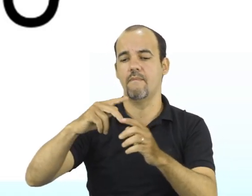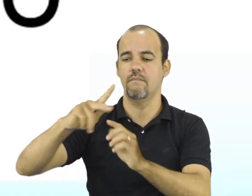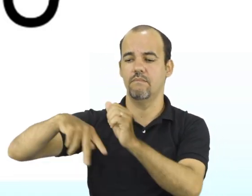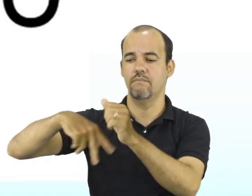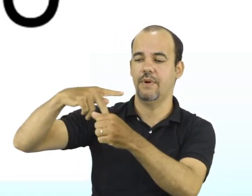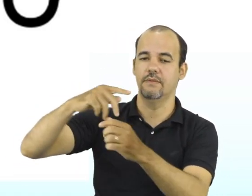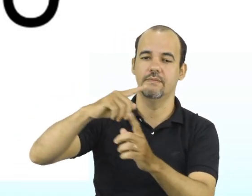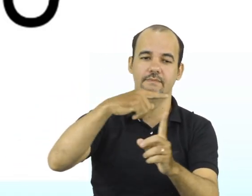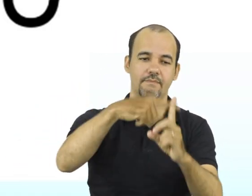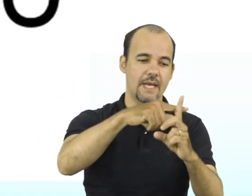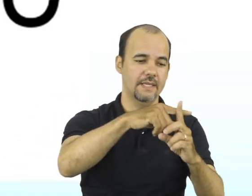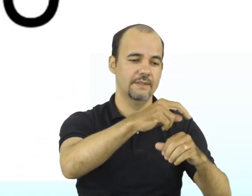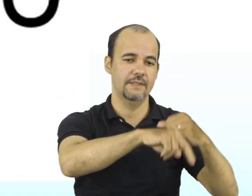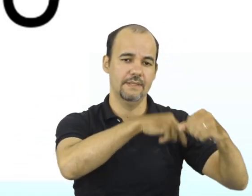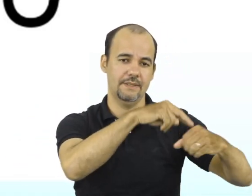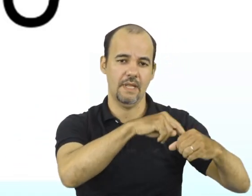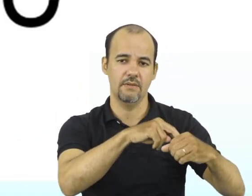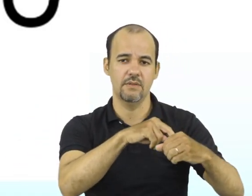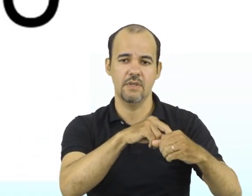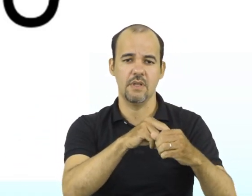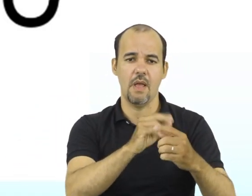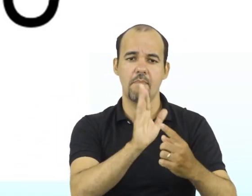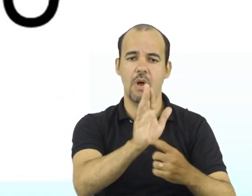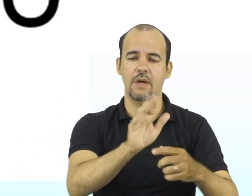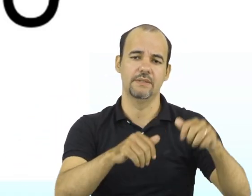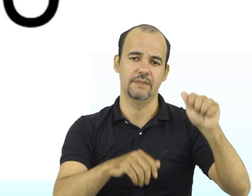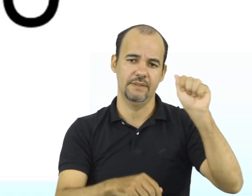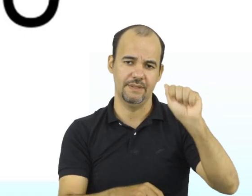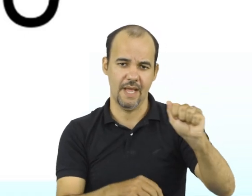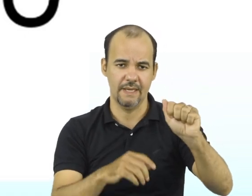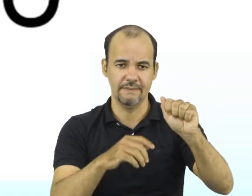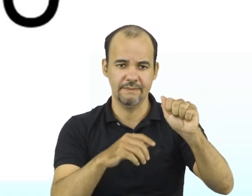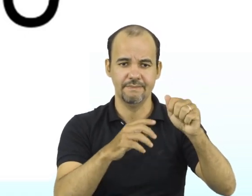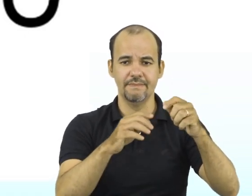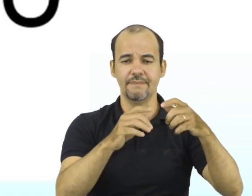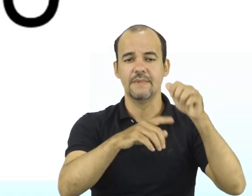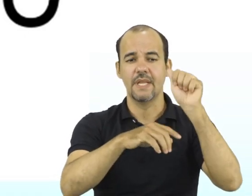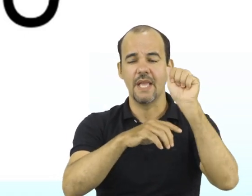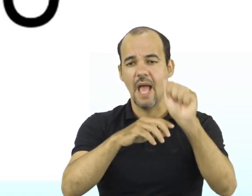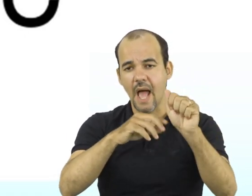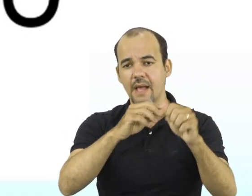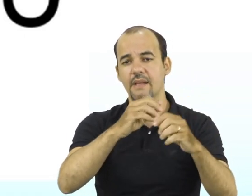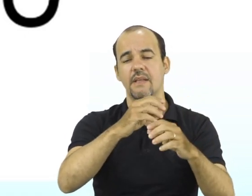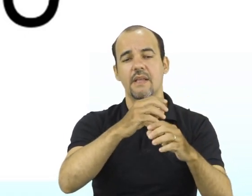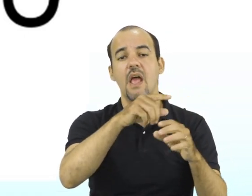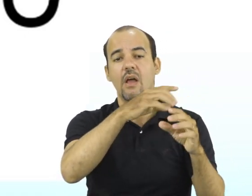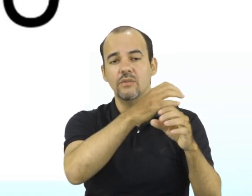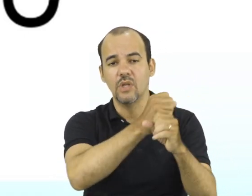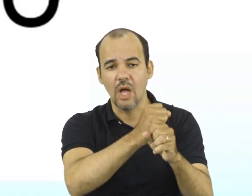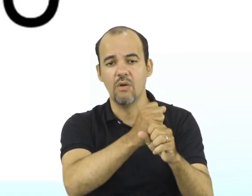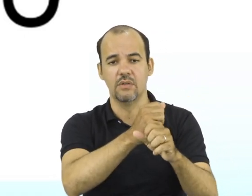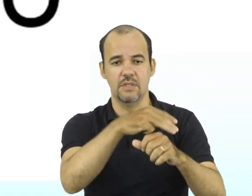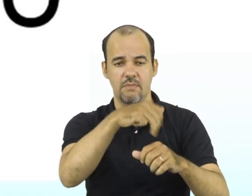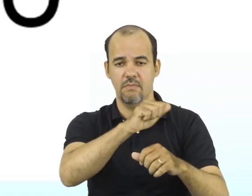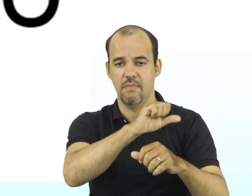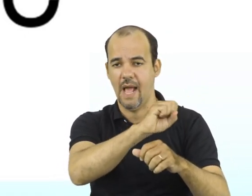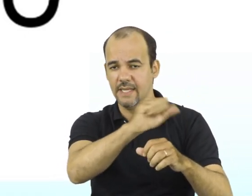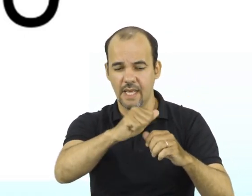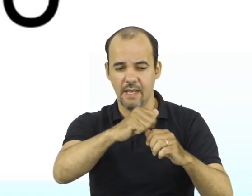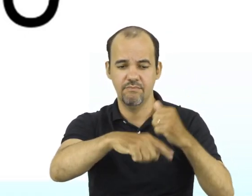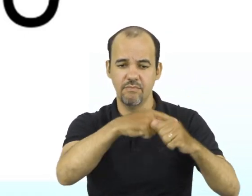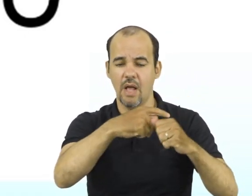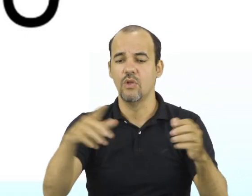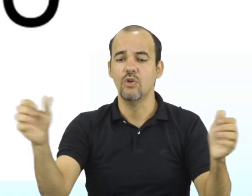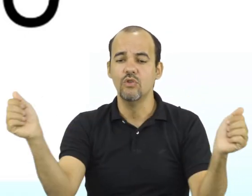mais nêutrons. E nós representamos pela letra A. Então, aquele A ali é o número de massa do átomo, que é composto